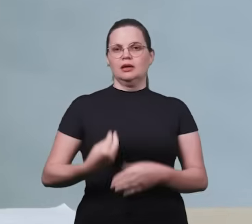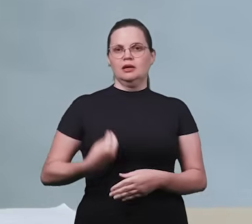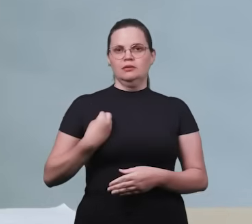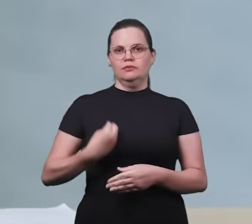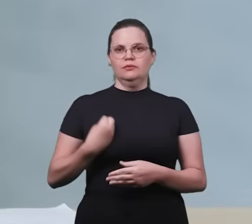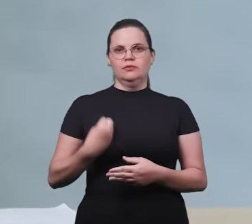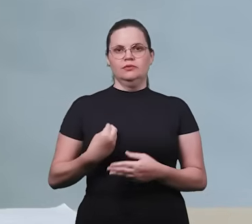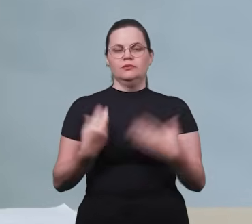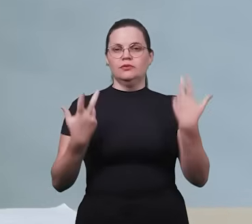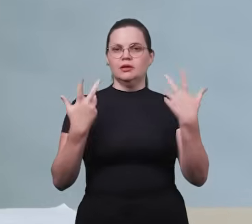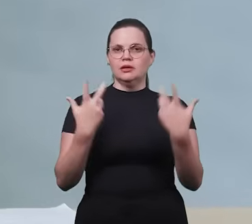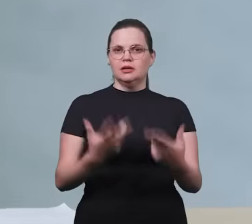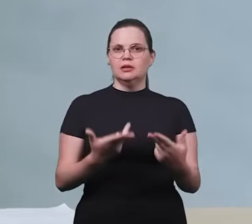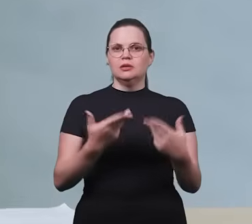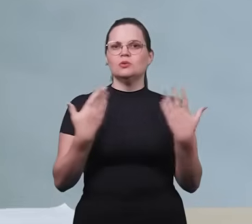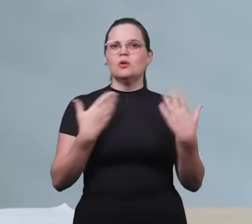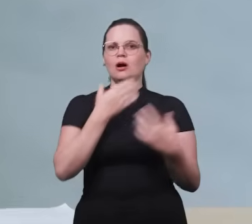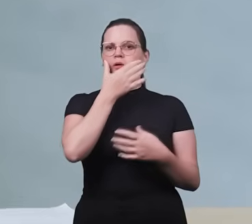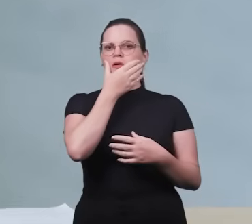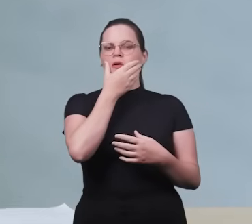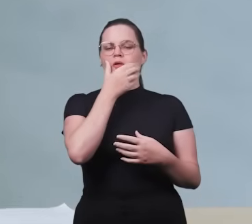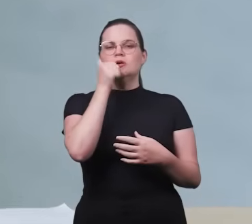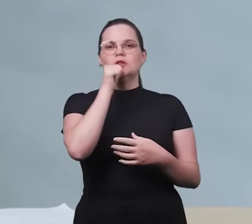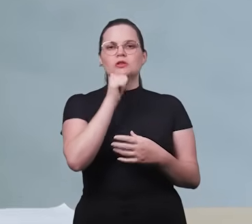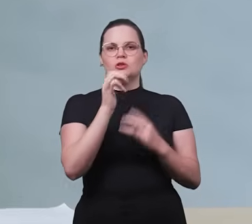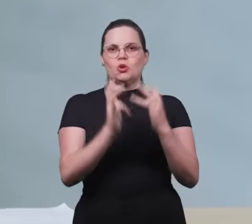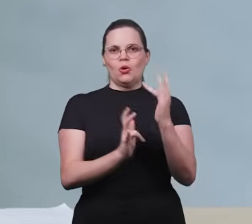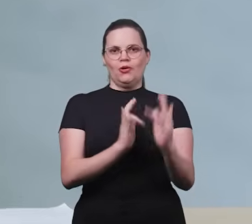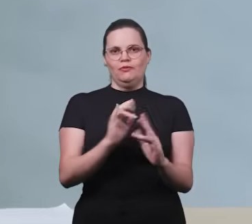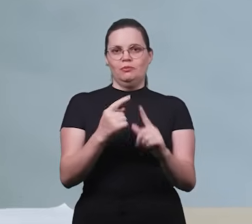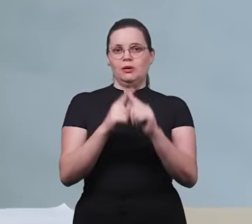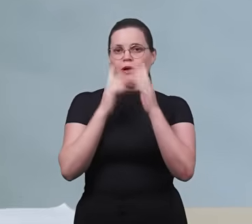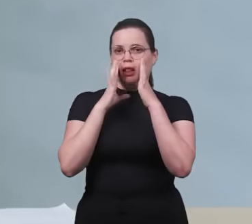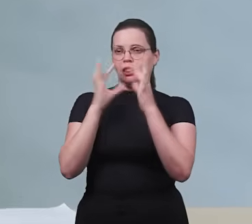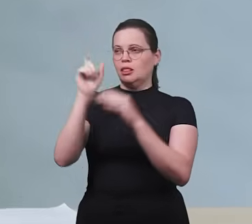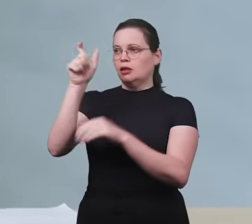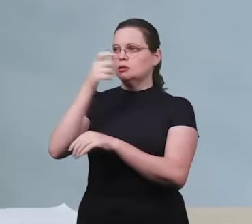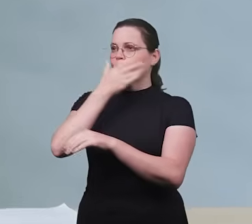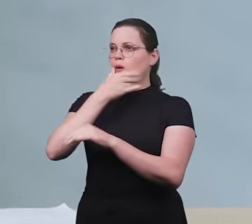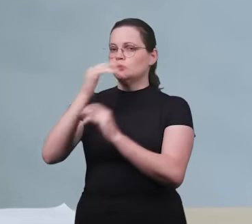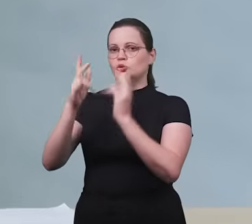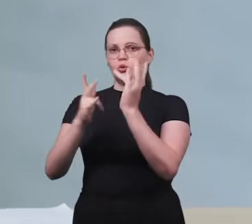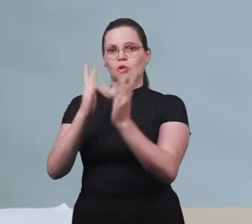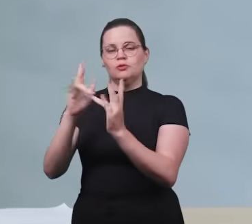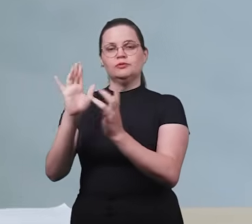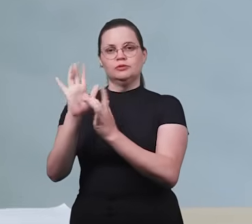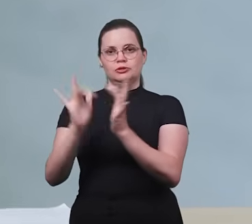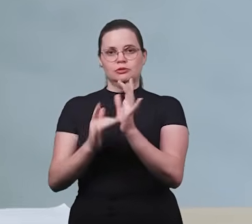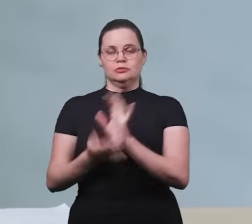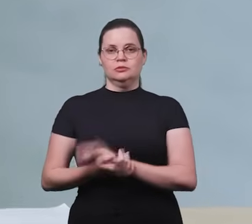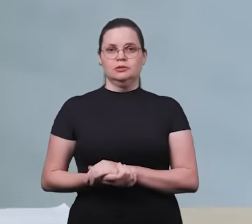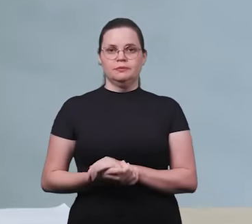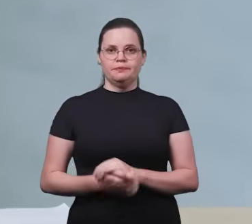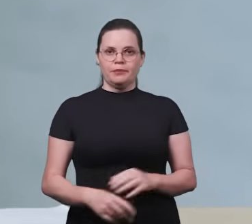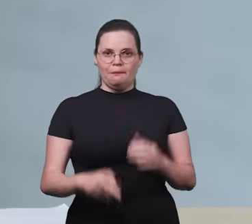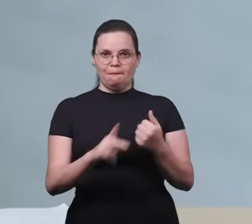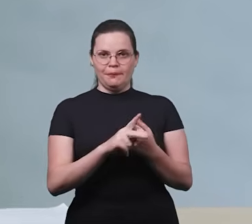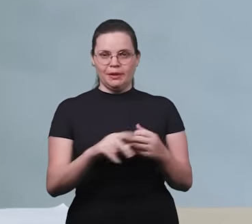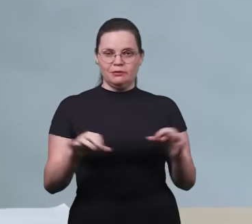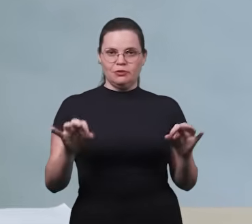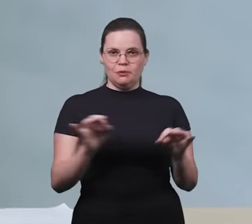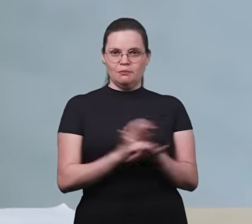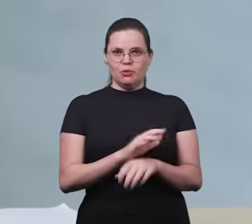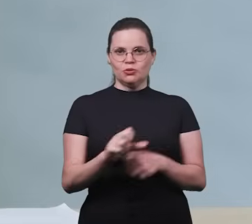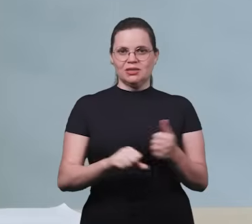noiva, para viver atentos à voz do noivo, né? Então Pedro ele não foi moldado em um único dia. Ele